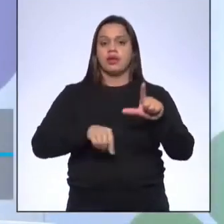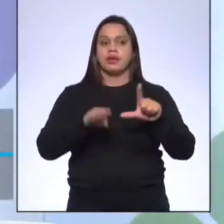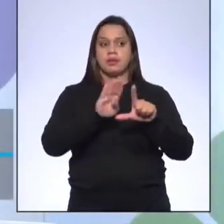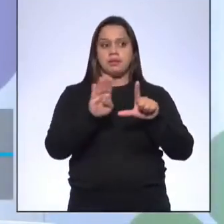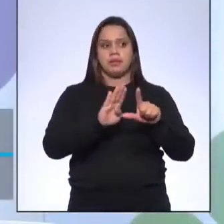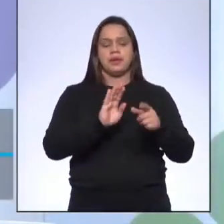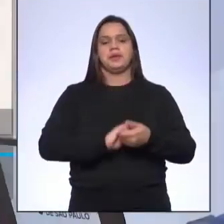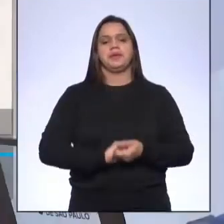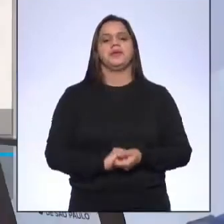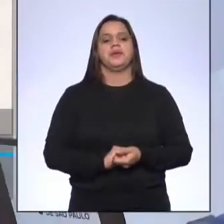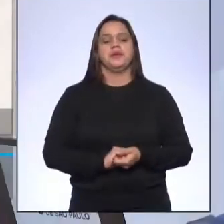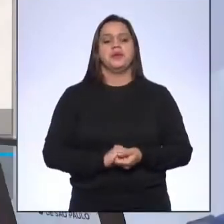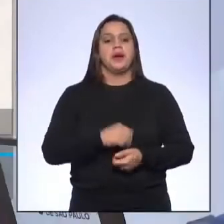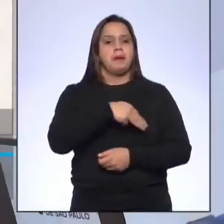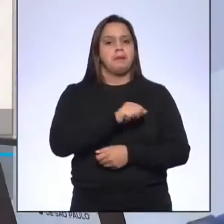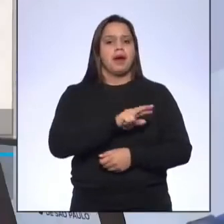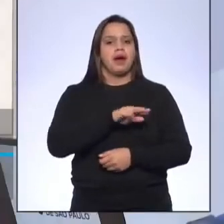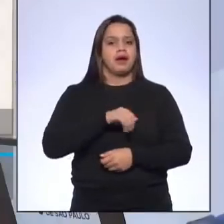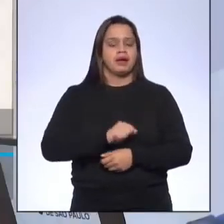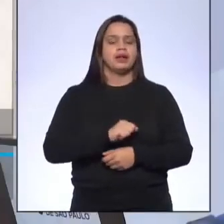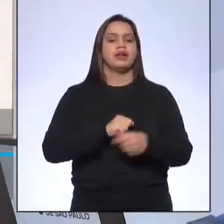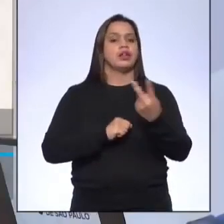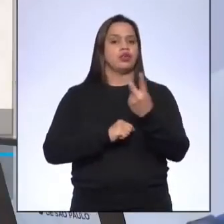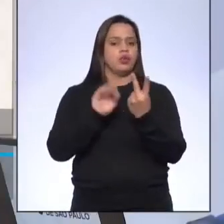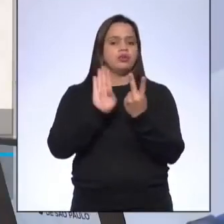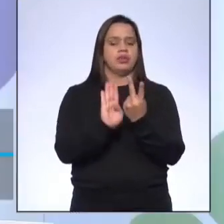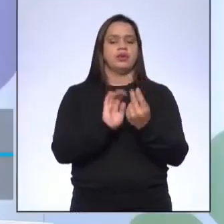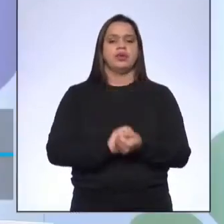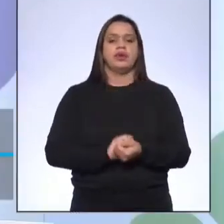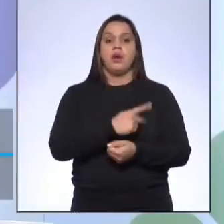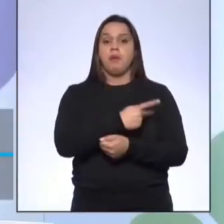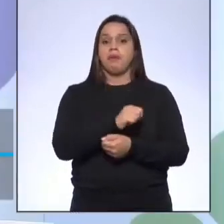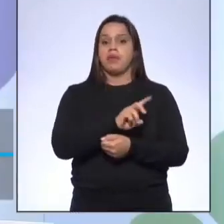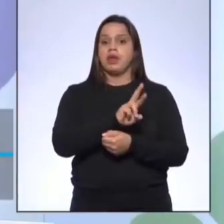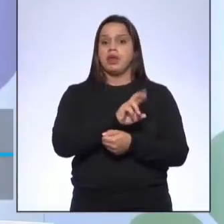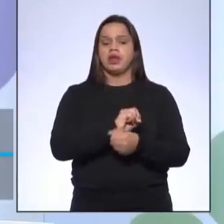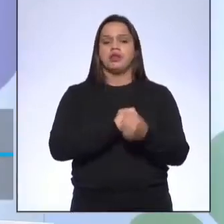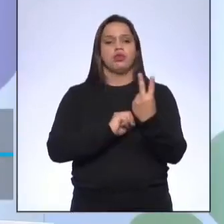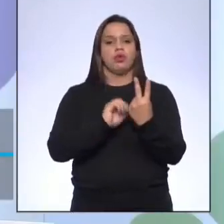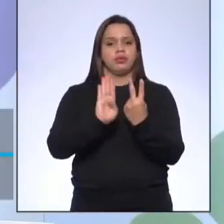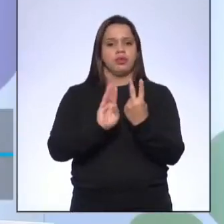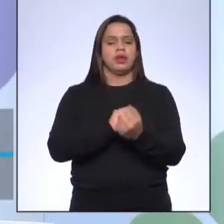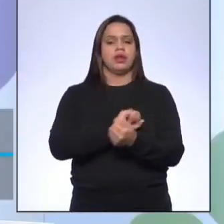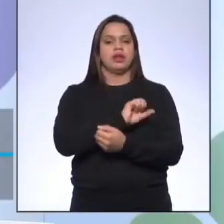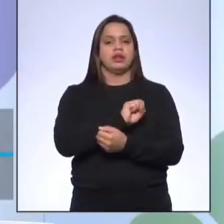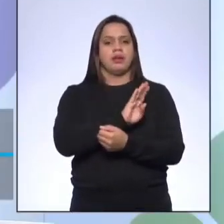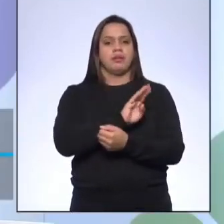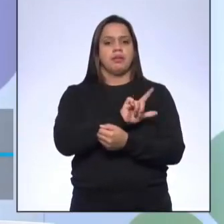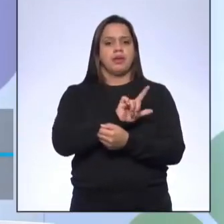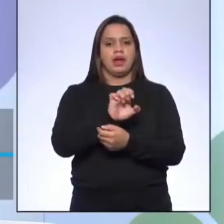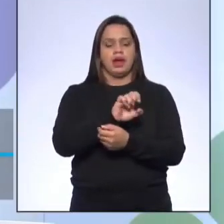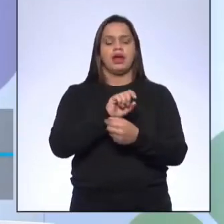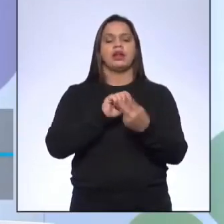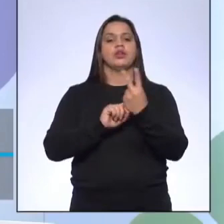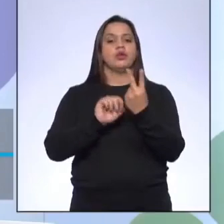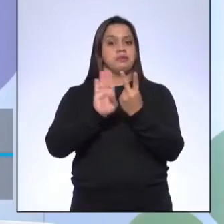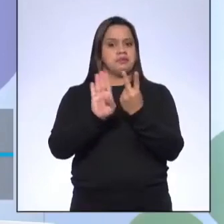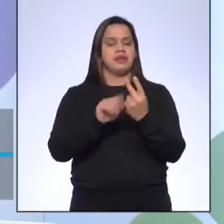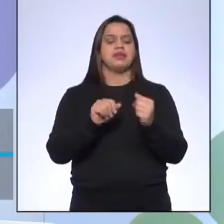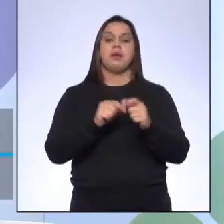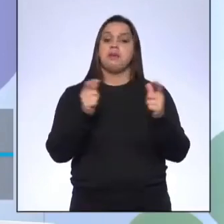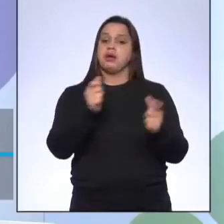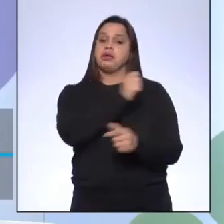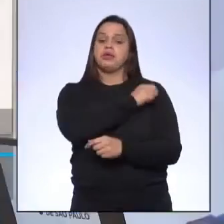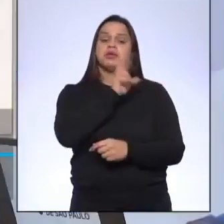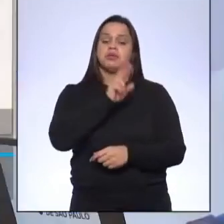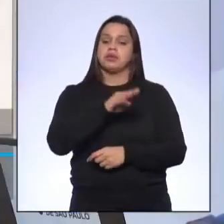2B. Maria Eduarda também, 2B. O Pedro Miguel, 2B. A Isabelle, 2B. A maioria está respondendo B. E